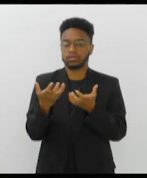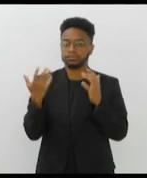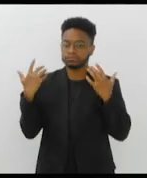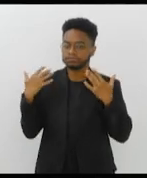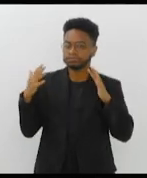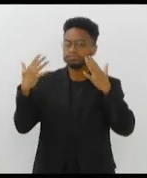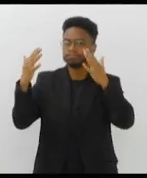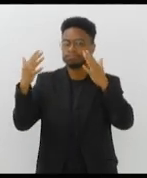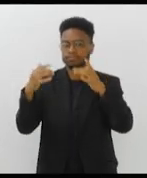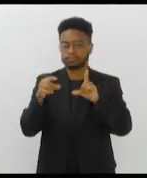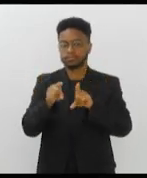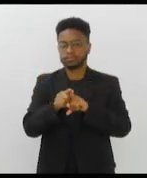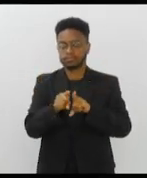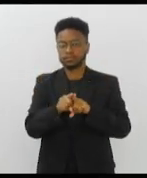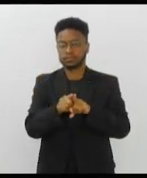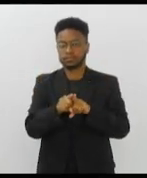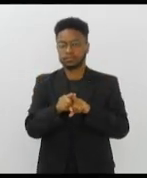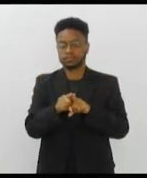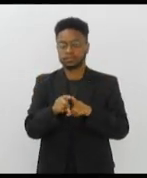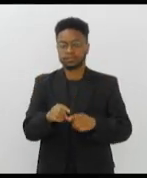celebrar, né,